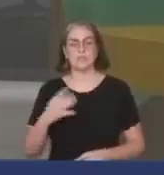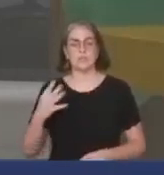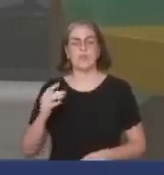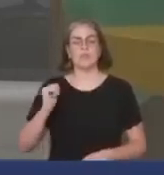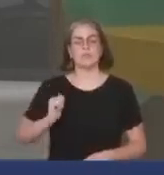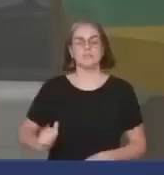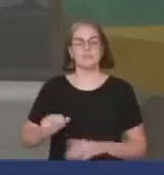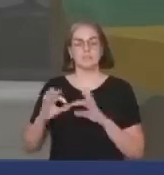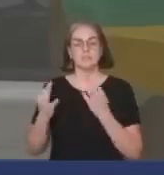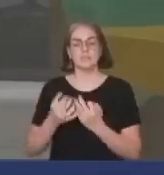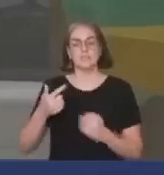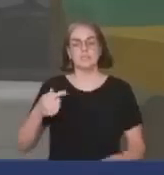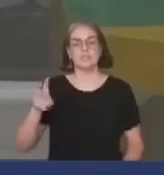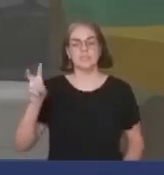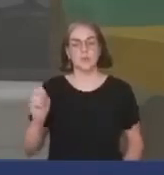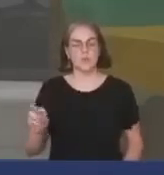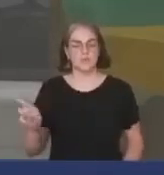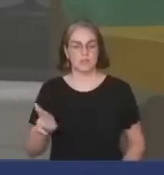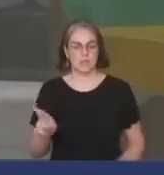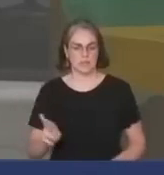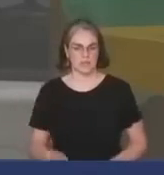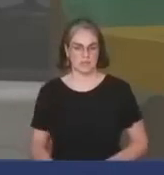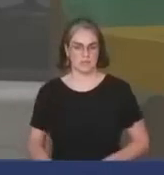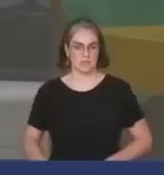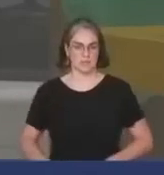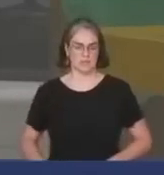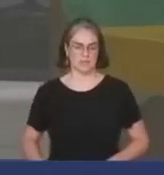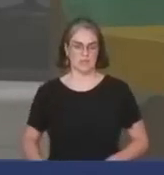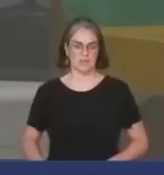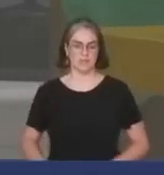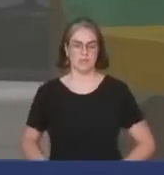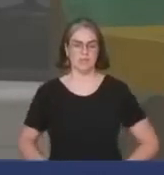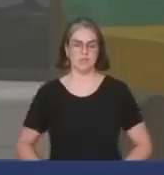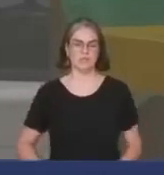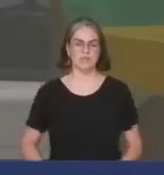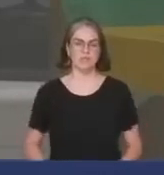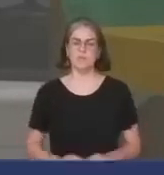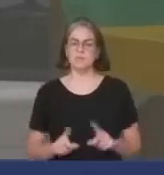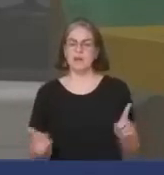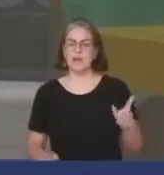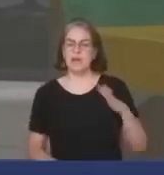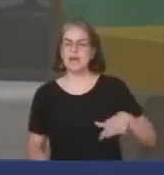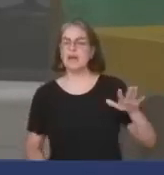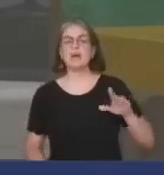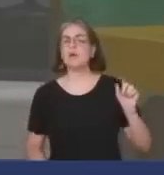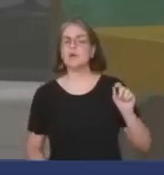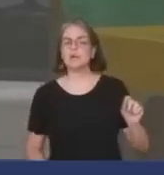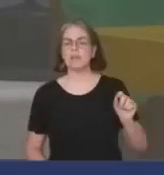R$ 750. Enquanto isso, o outro lado, o que, que é muamba?